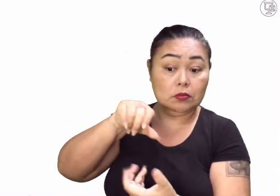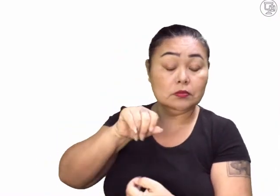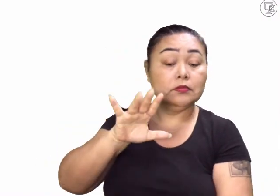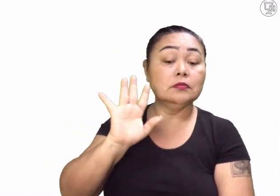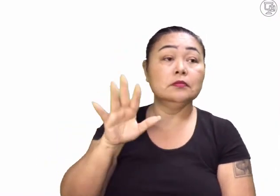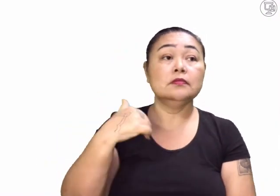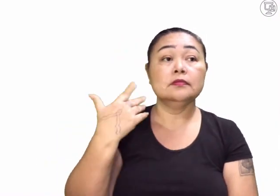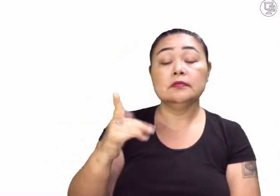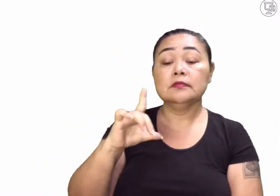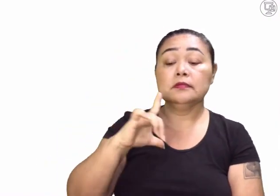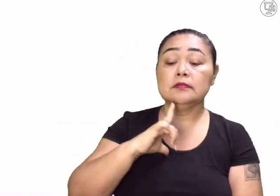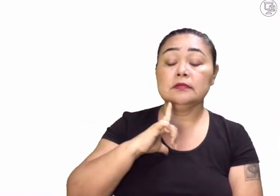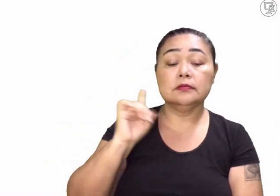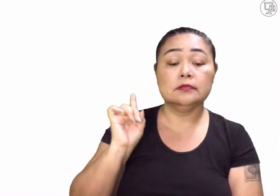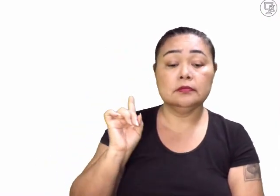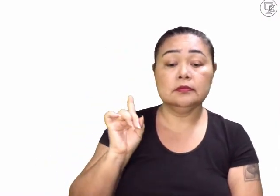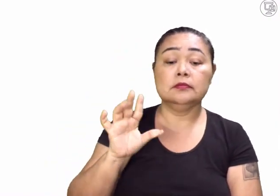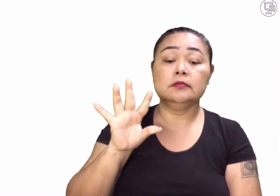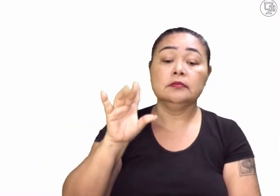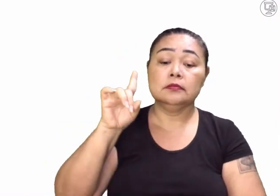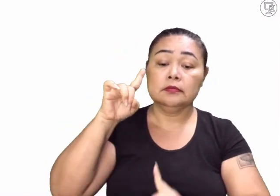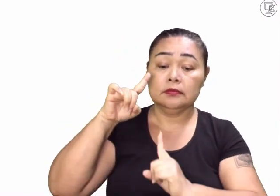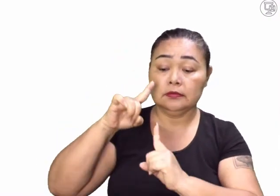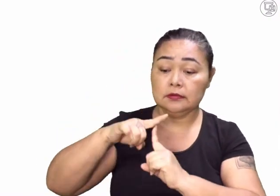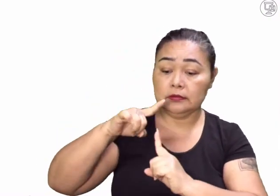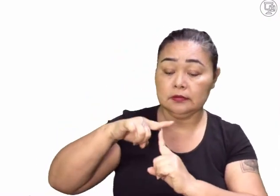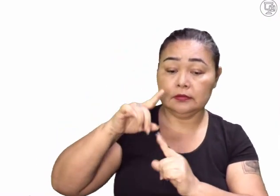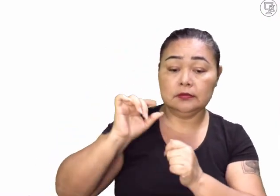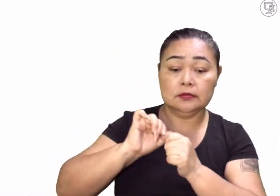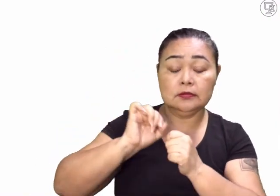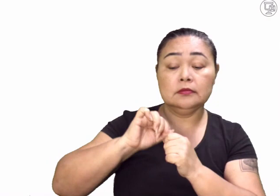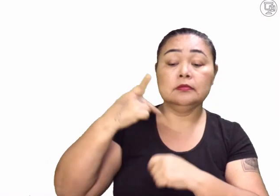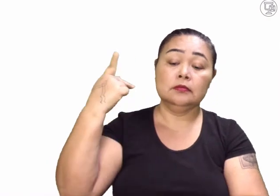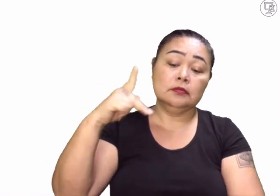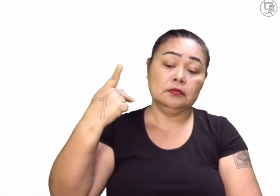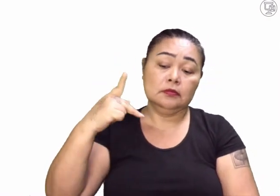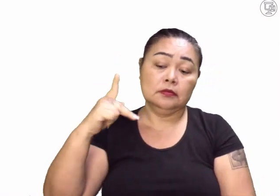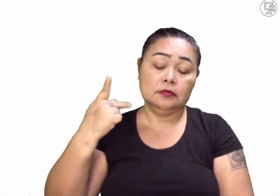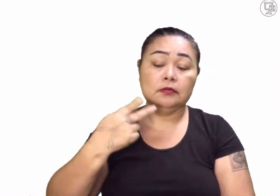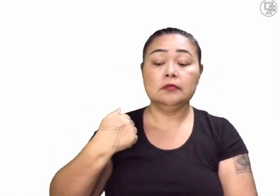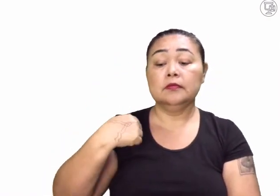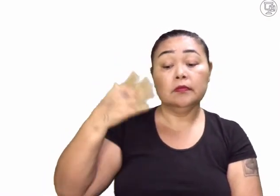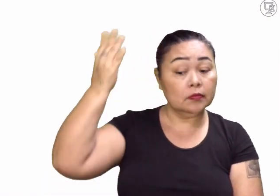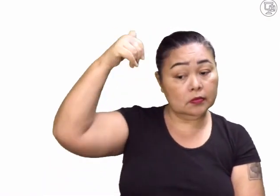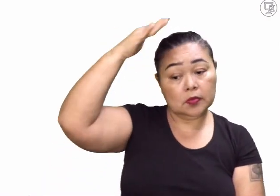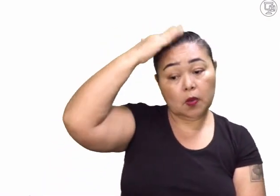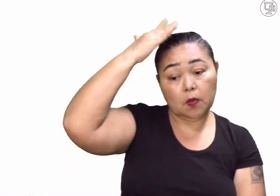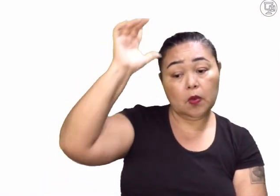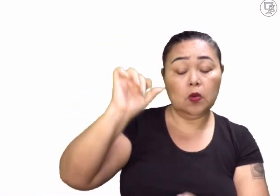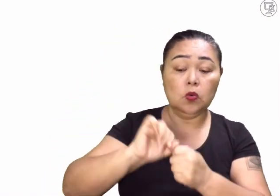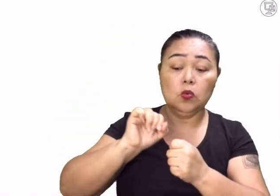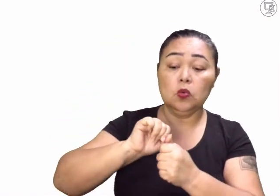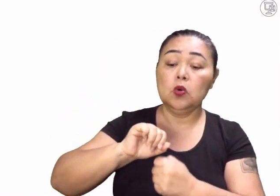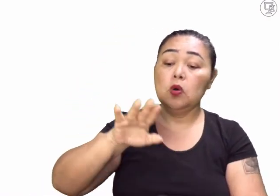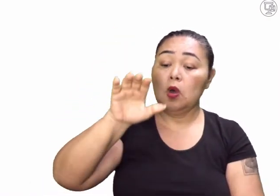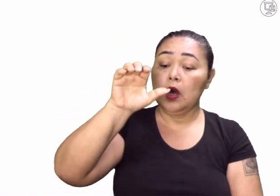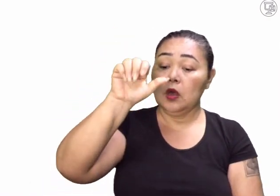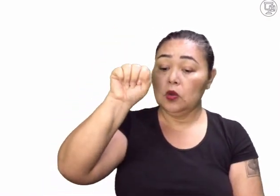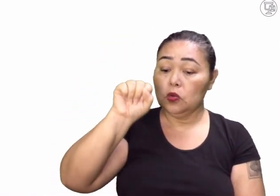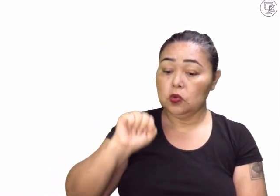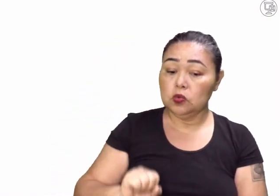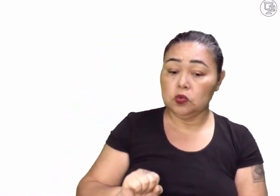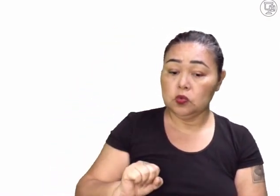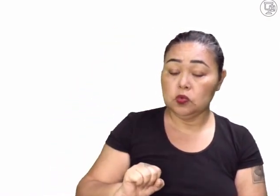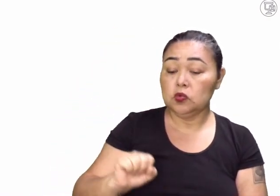Aí nós temos também a do Tocantins, Araguaia, Paraguai, do Paraná, do Atlântico Sul, o